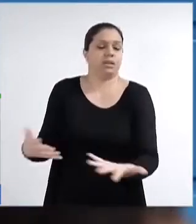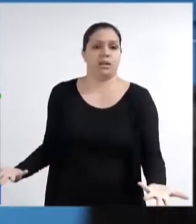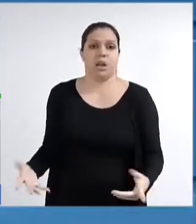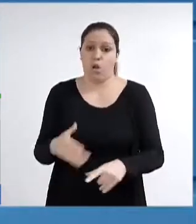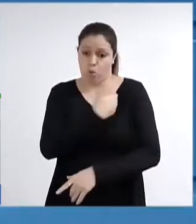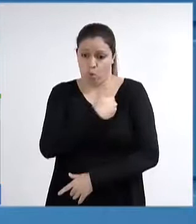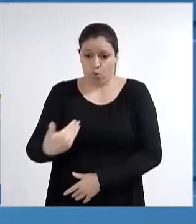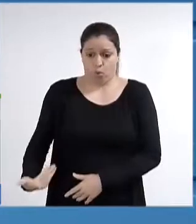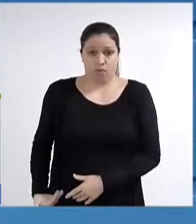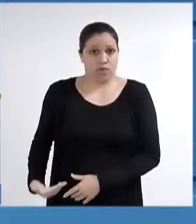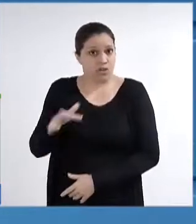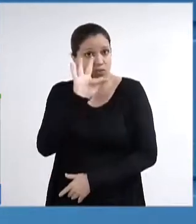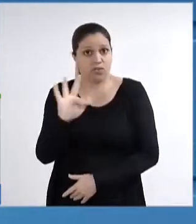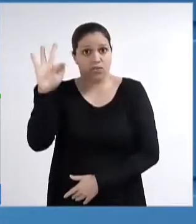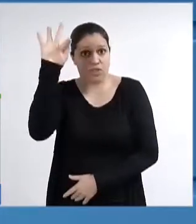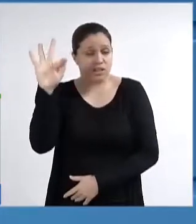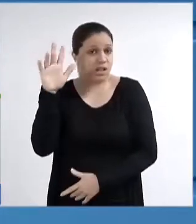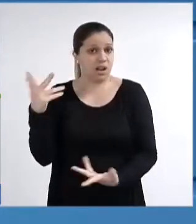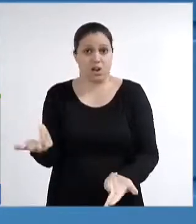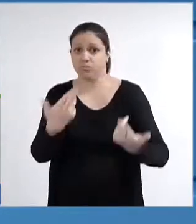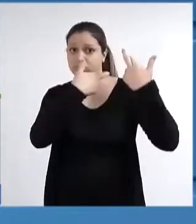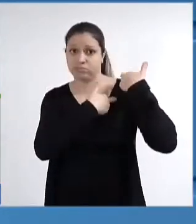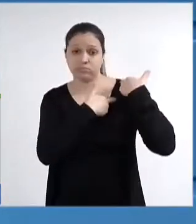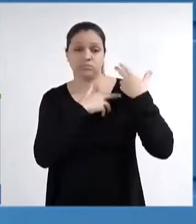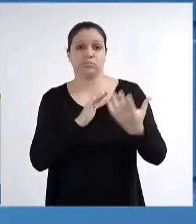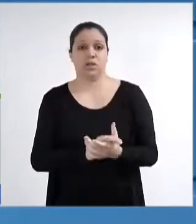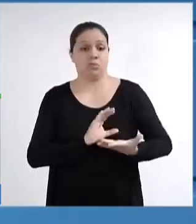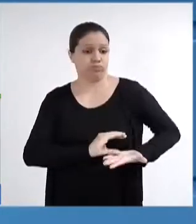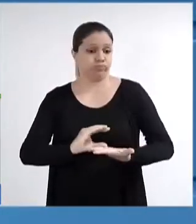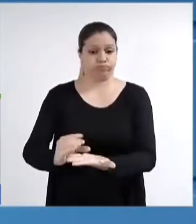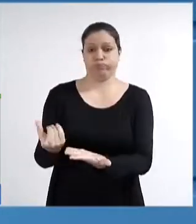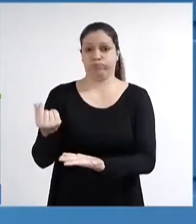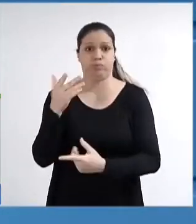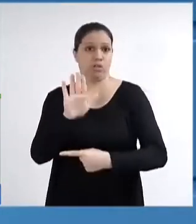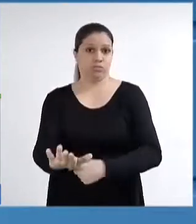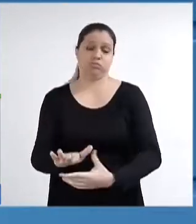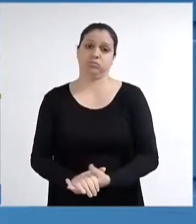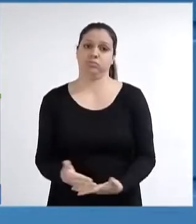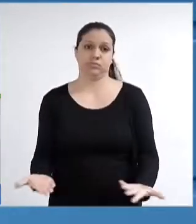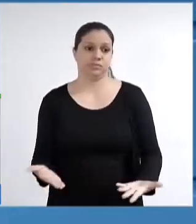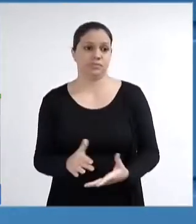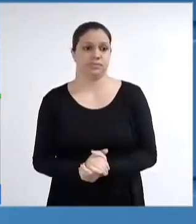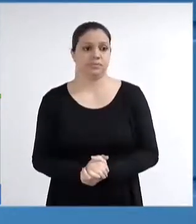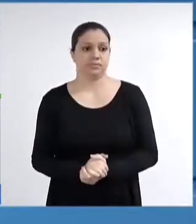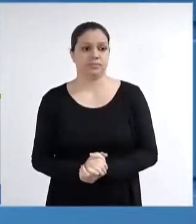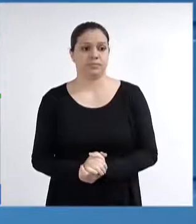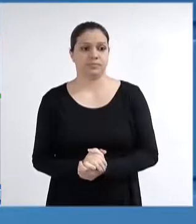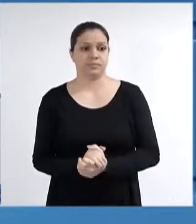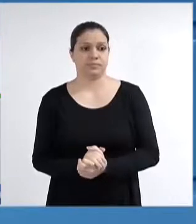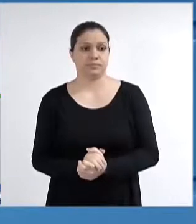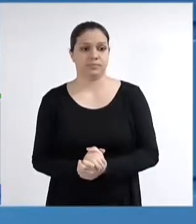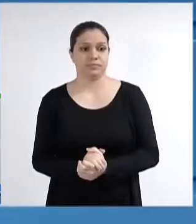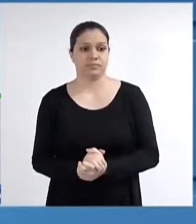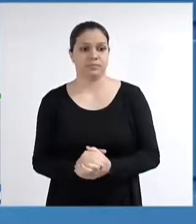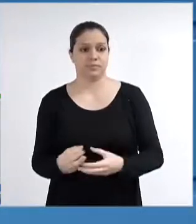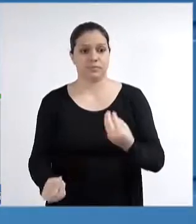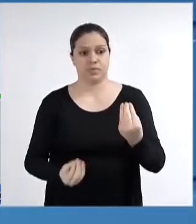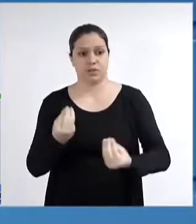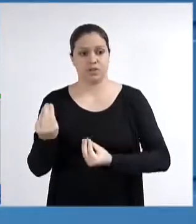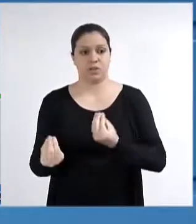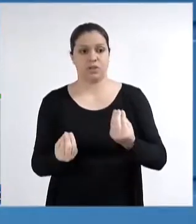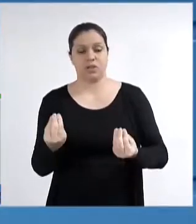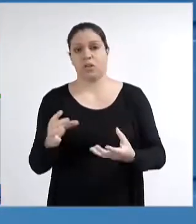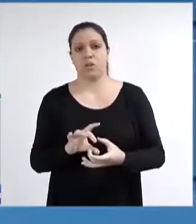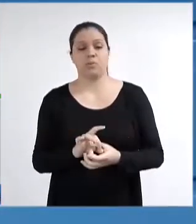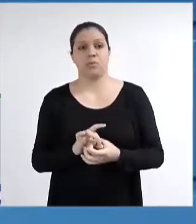toma a providência em aportar recursos para ajudar aqui, ou o governo realmente tinha que achar uma medida de poder largar esses presos em